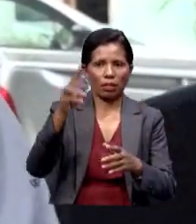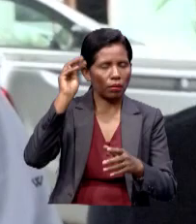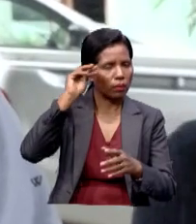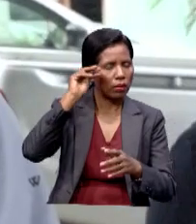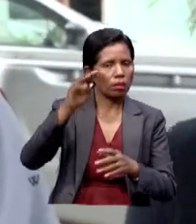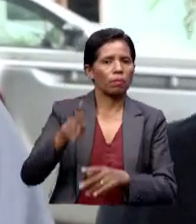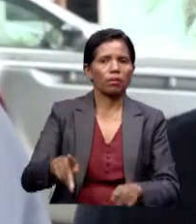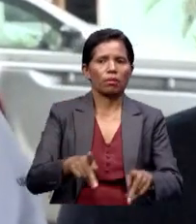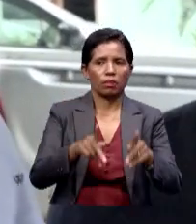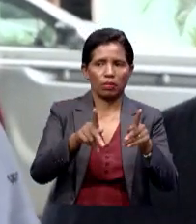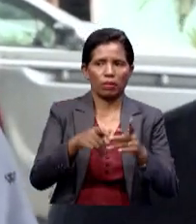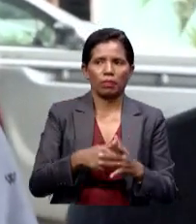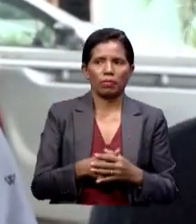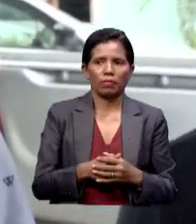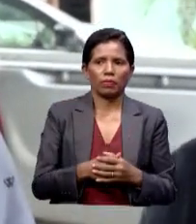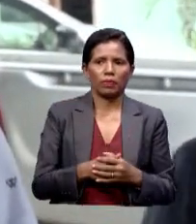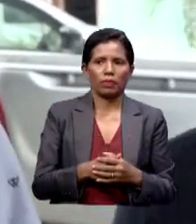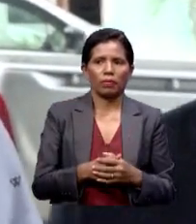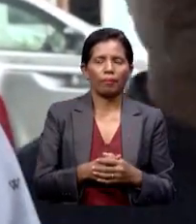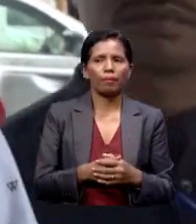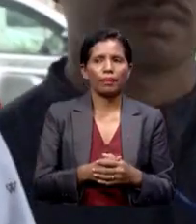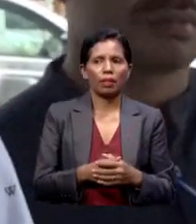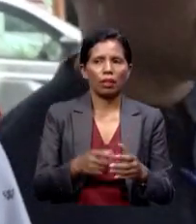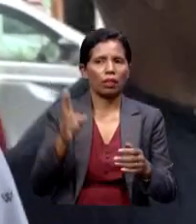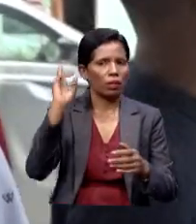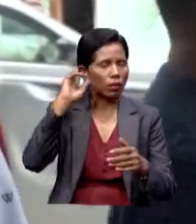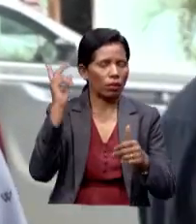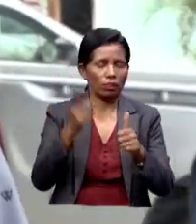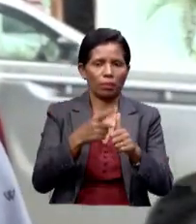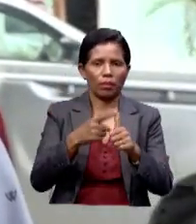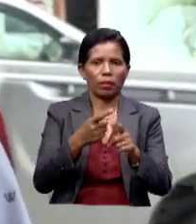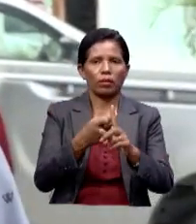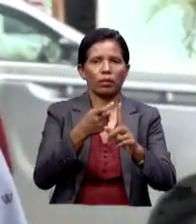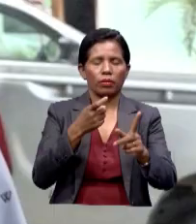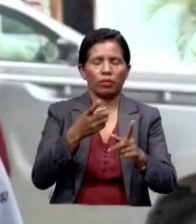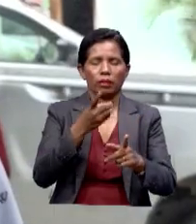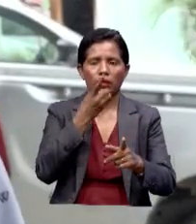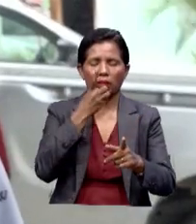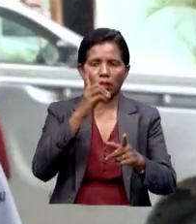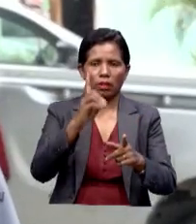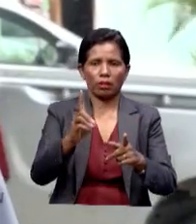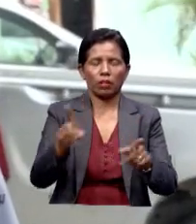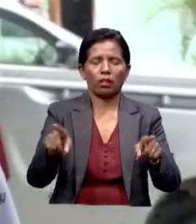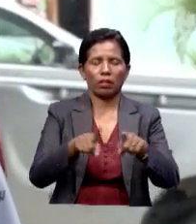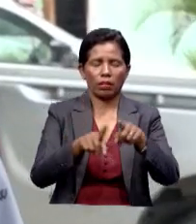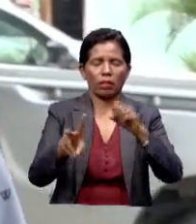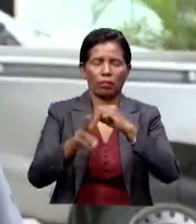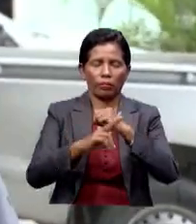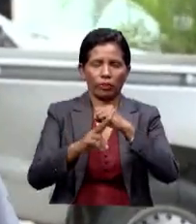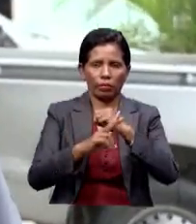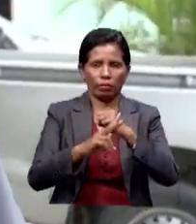Público, rona uluk declaração se. Si, apostante, anessa vítima ba processo